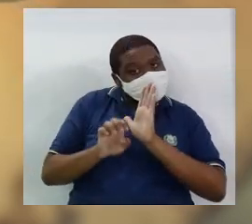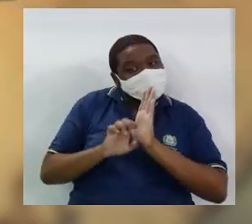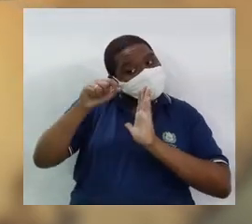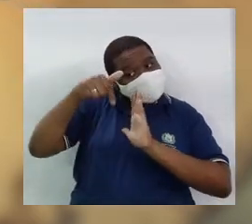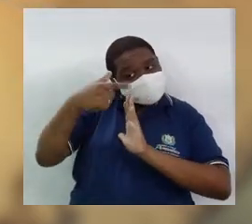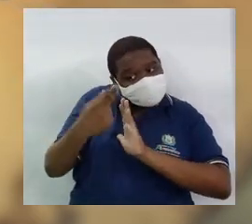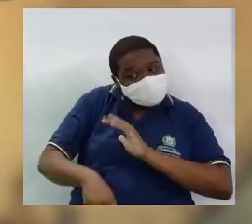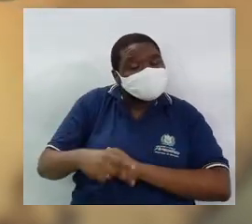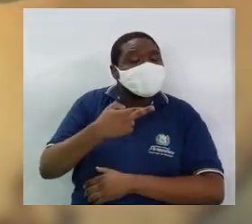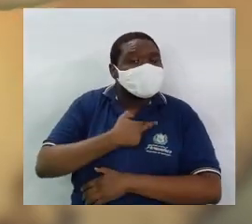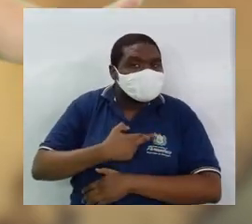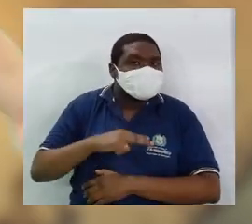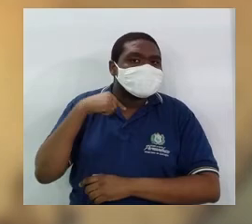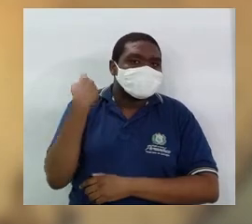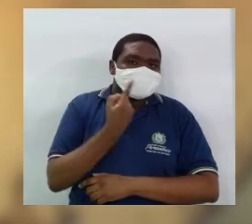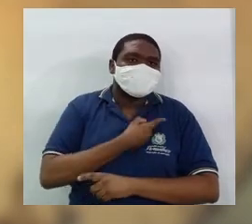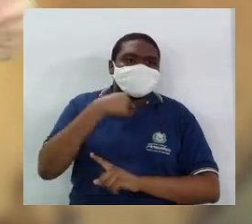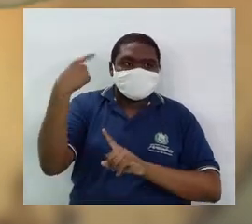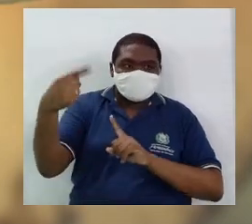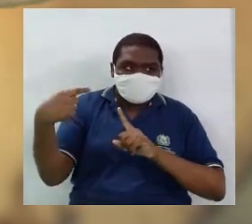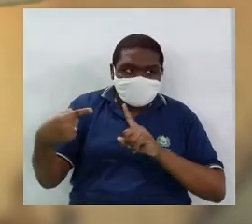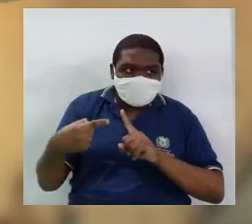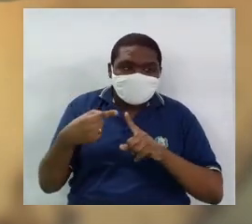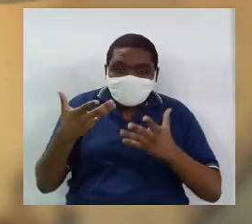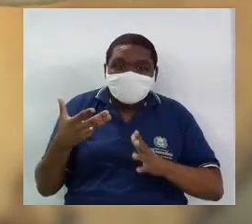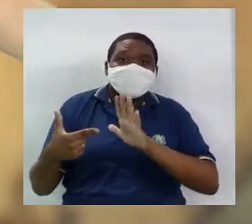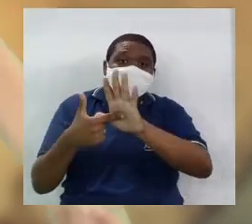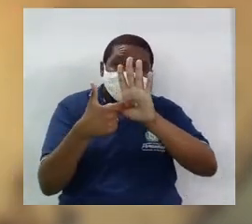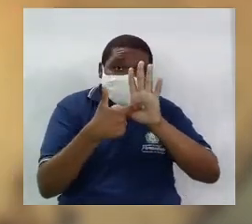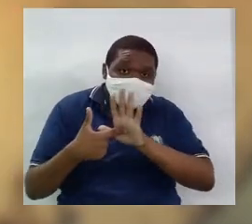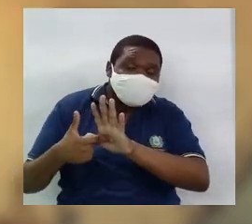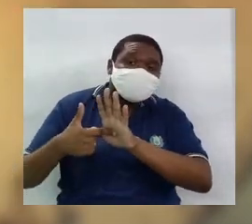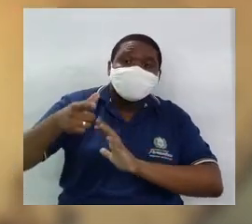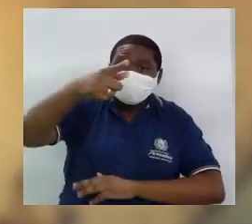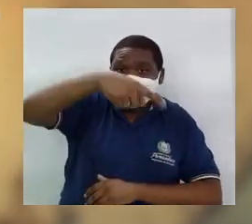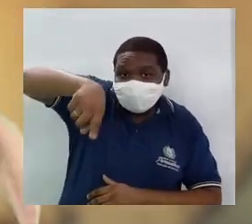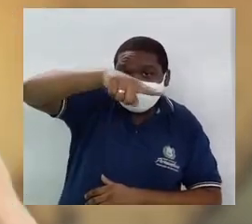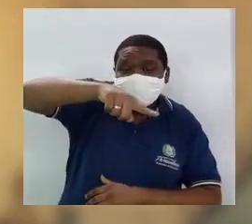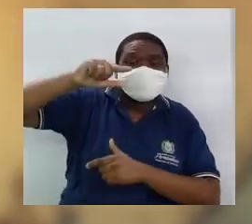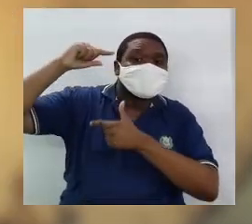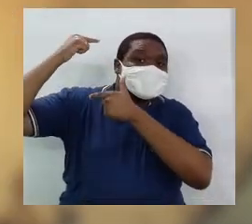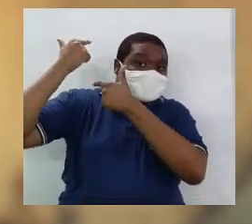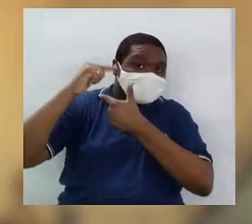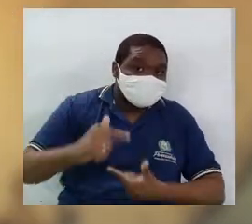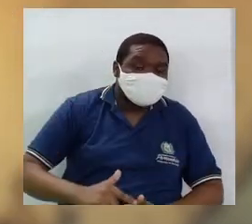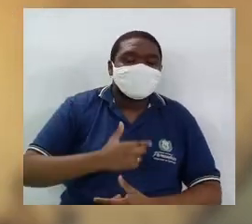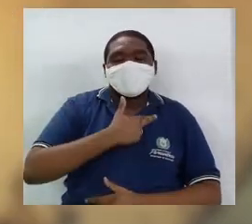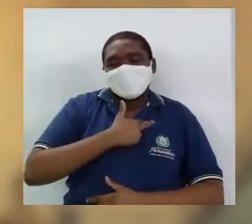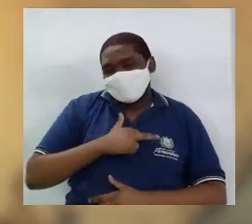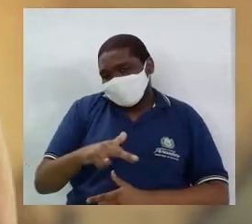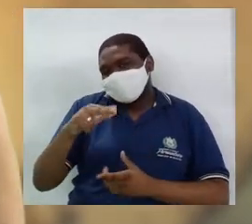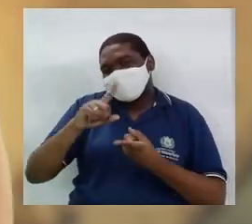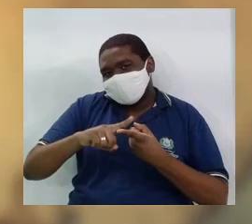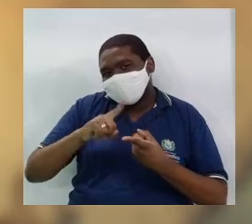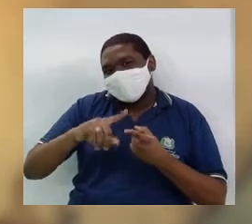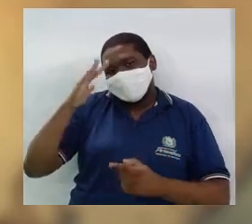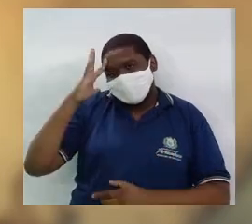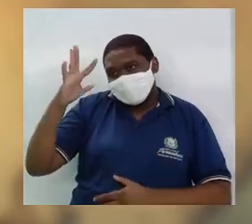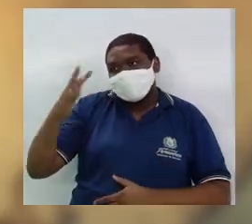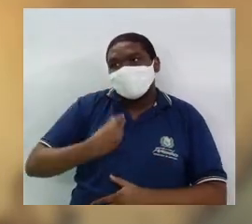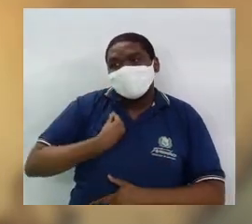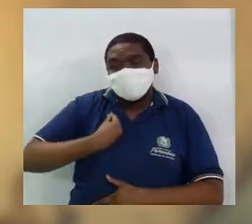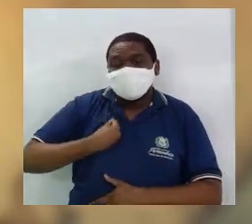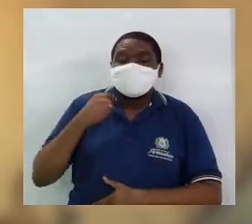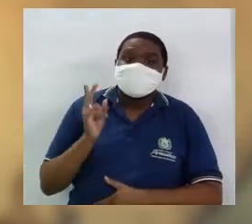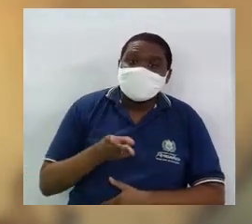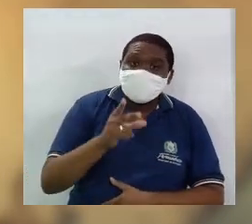componente, que aqui nós buscamos apresentar a vocês, estudantes, tradições religiosas, filosofias de vida, e